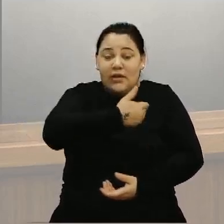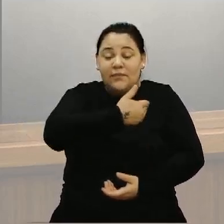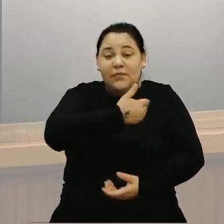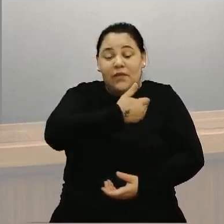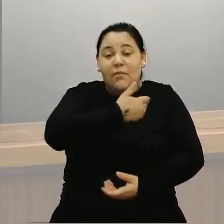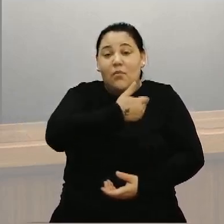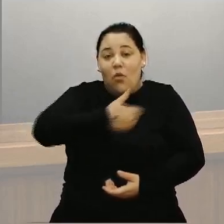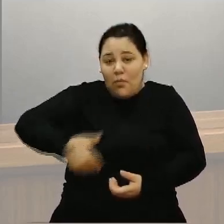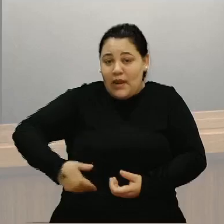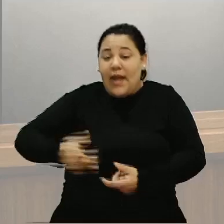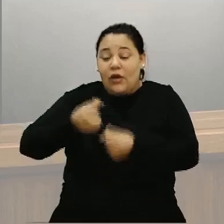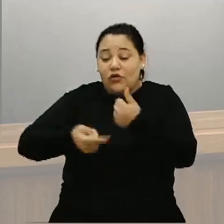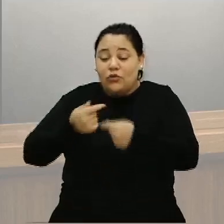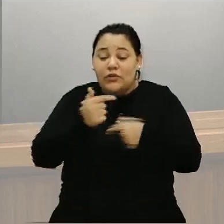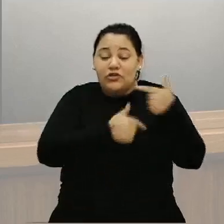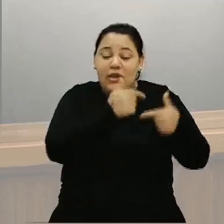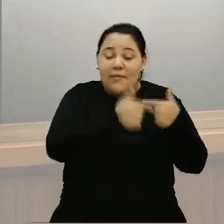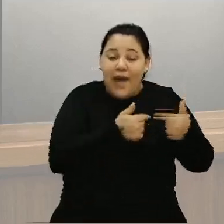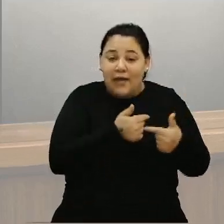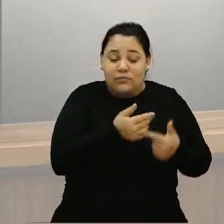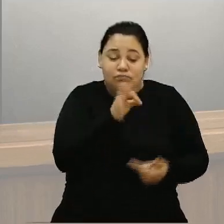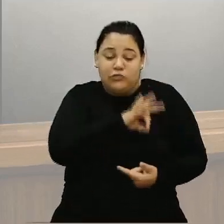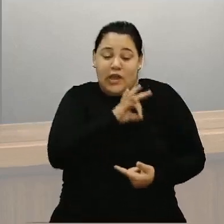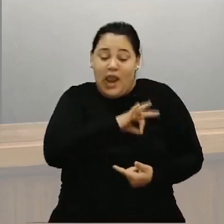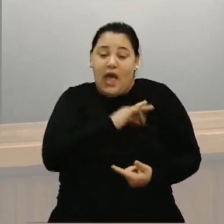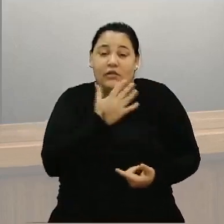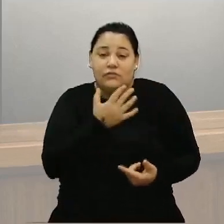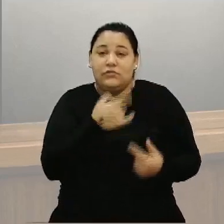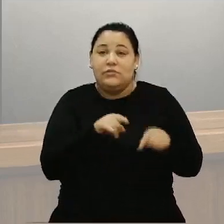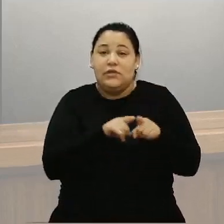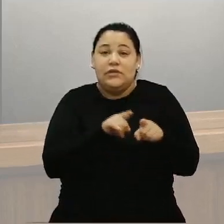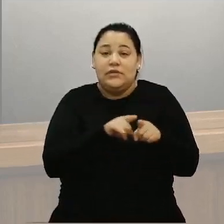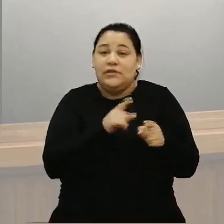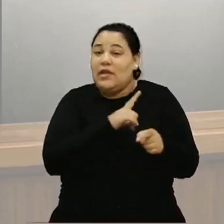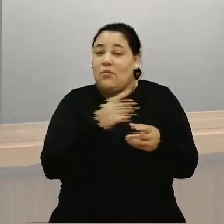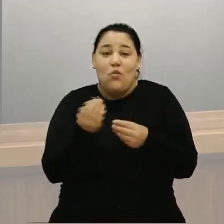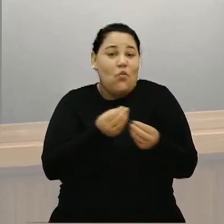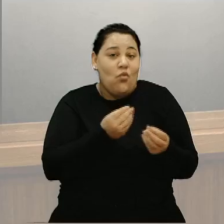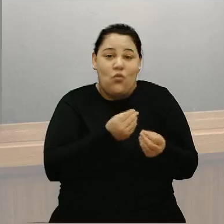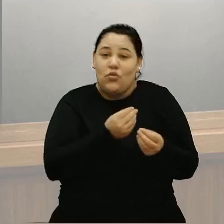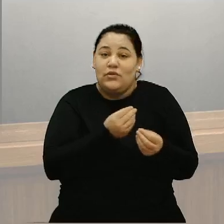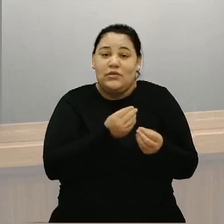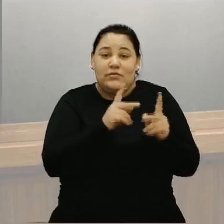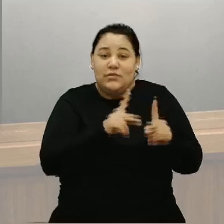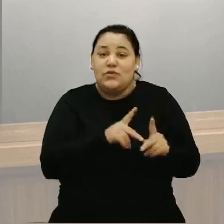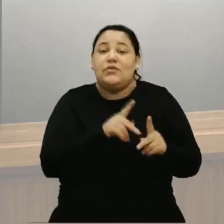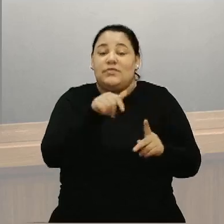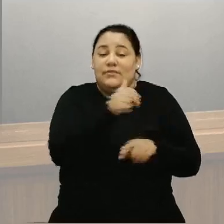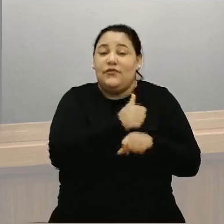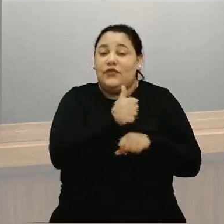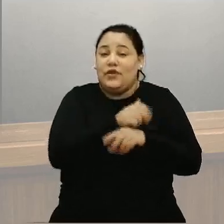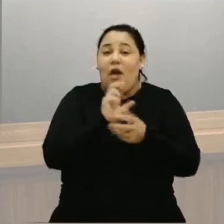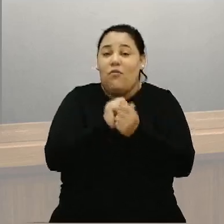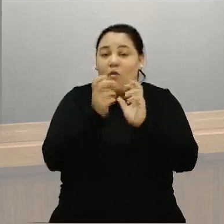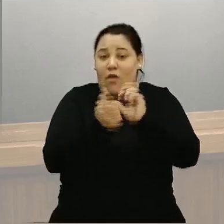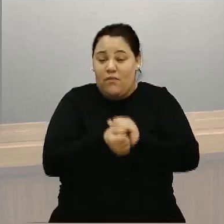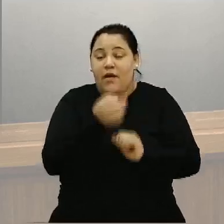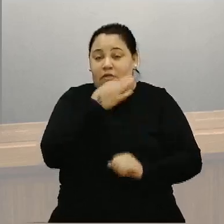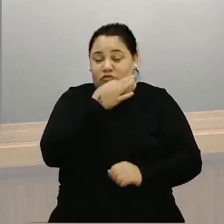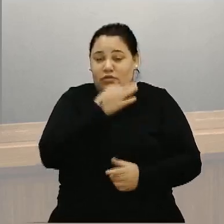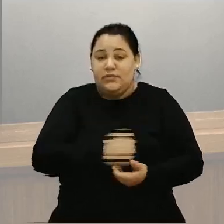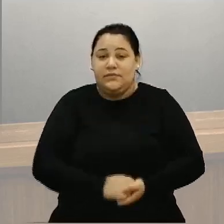e renda para um grande número, né? Não sabia desse número elevado de artesãos e artesãs de Caxias